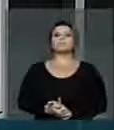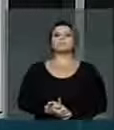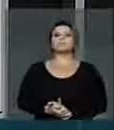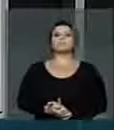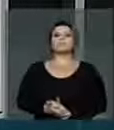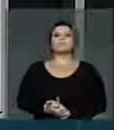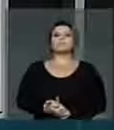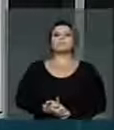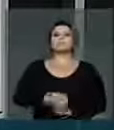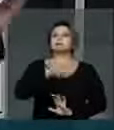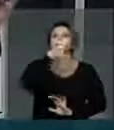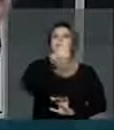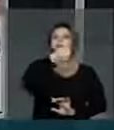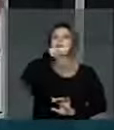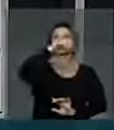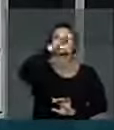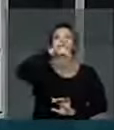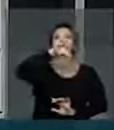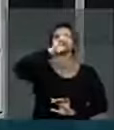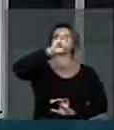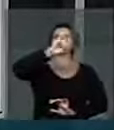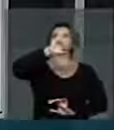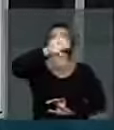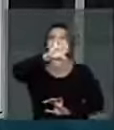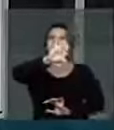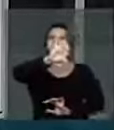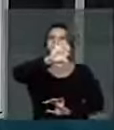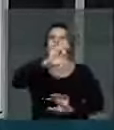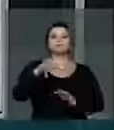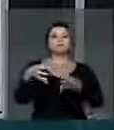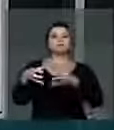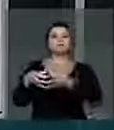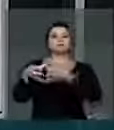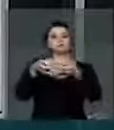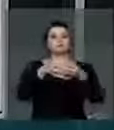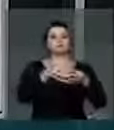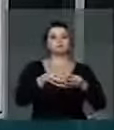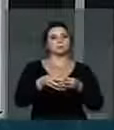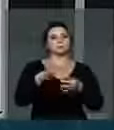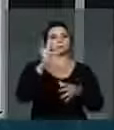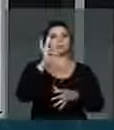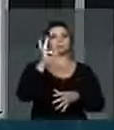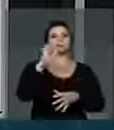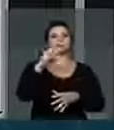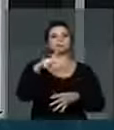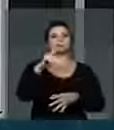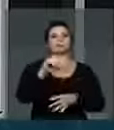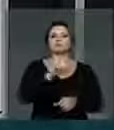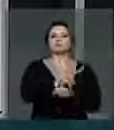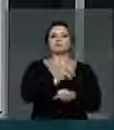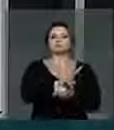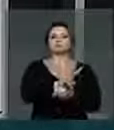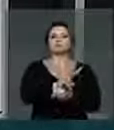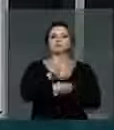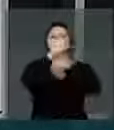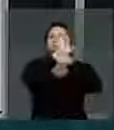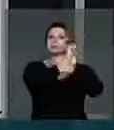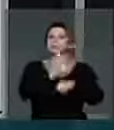quando em 1989 a participação do Fundo de Participação de Estados e